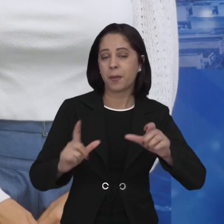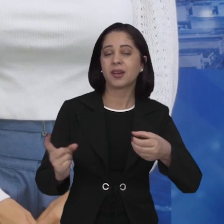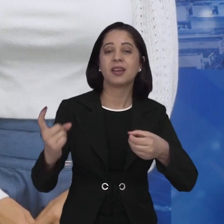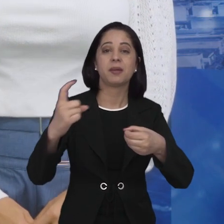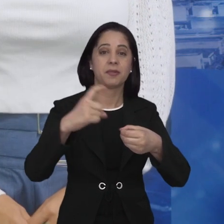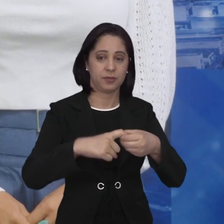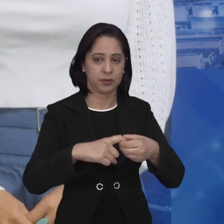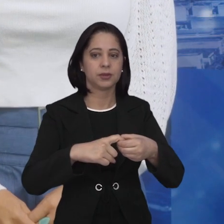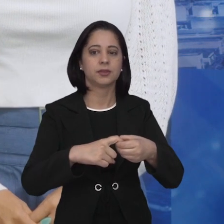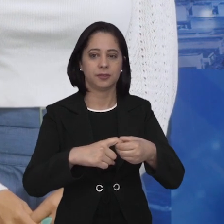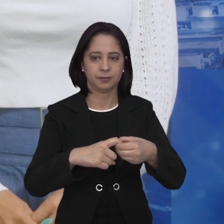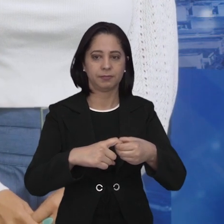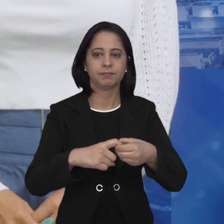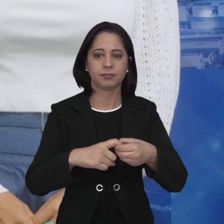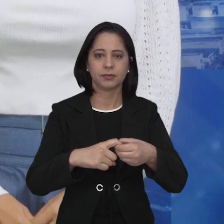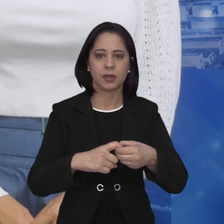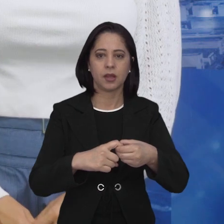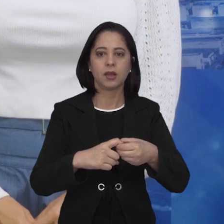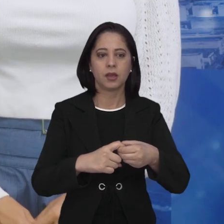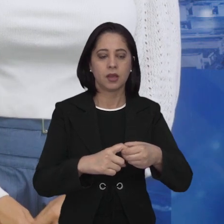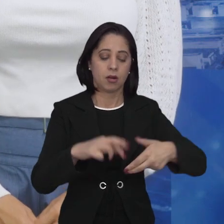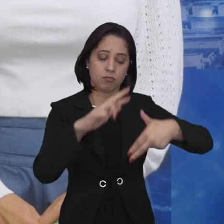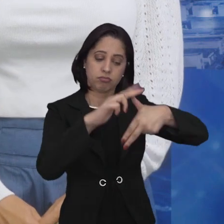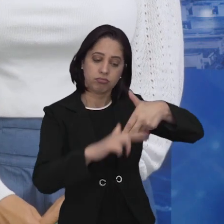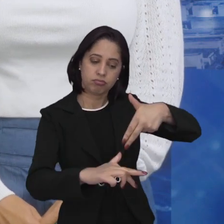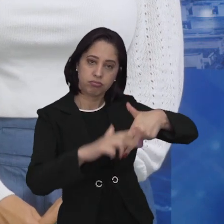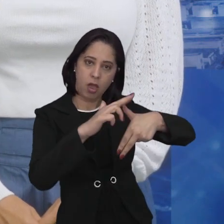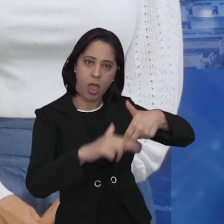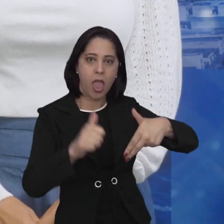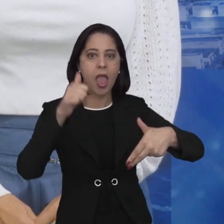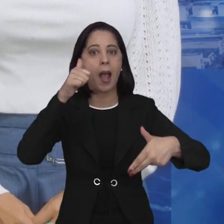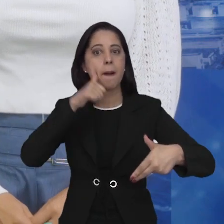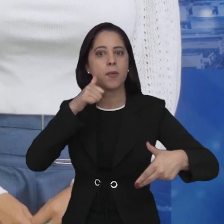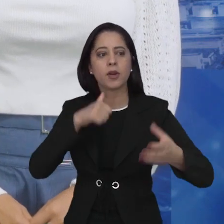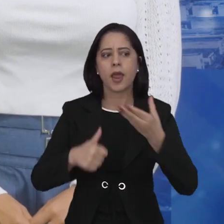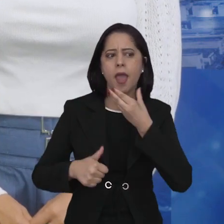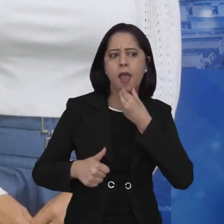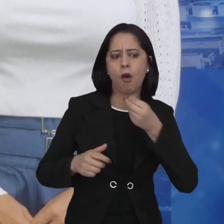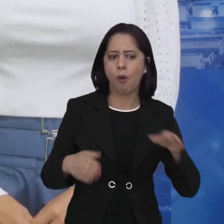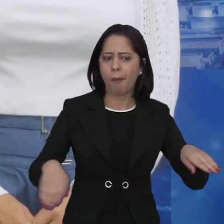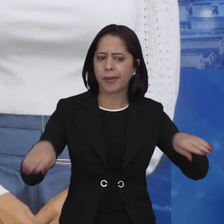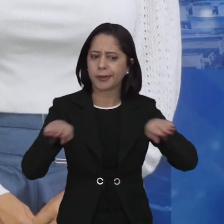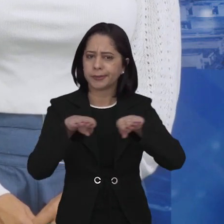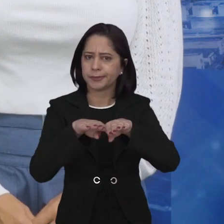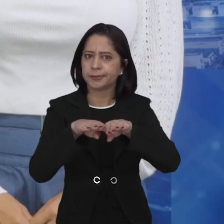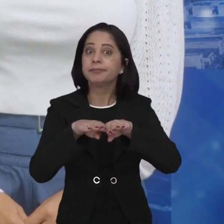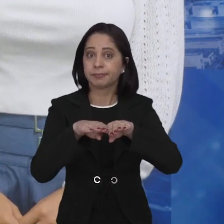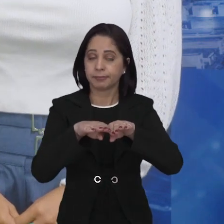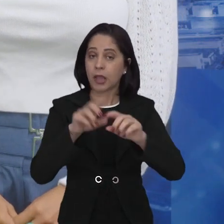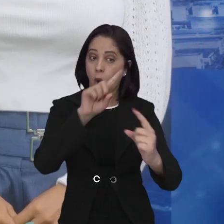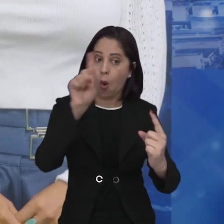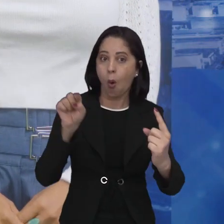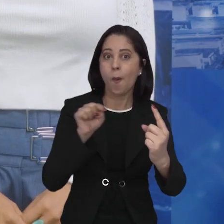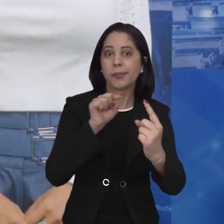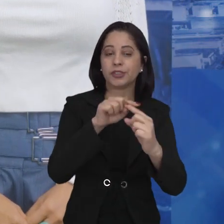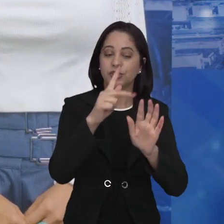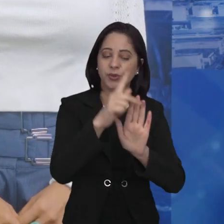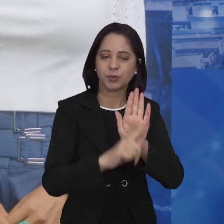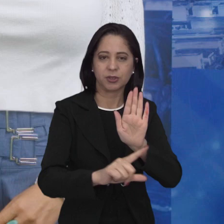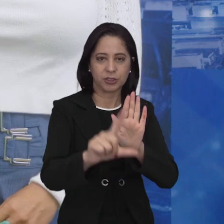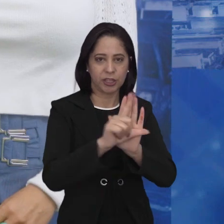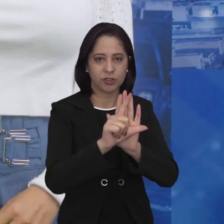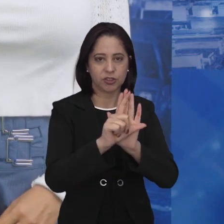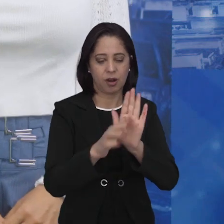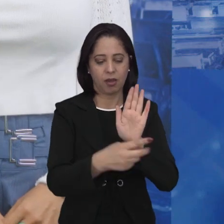Voltamos com o Ação Parlamentar. Promover a igualdade de gênero no ambiente empresarial. Esse é o objetivo do projeto de lei